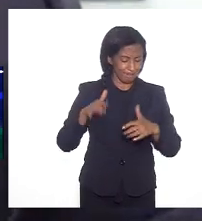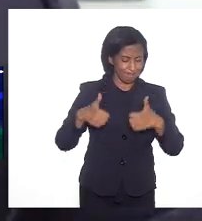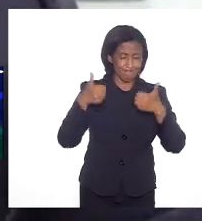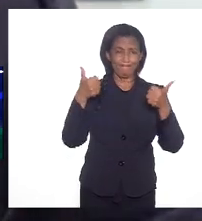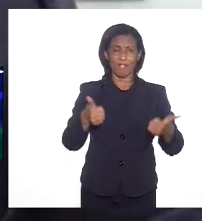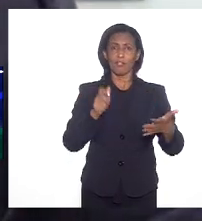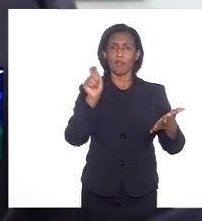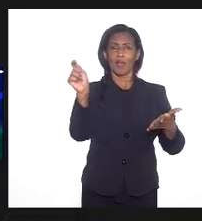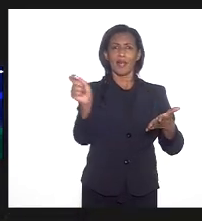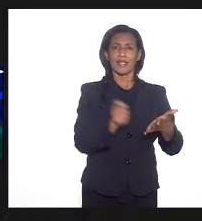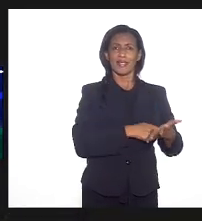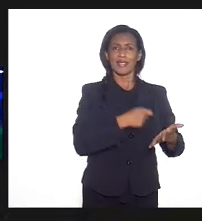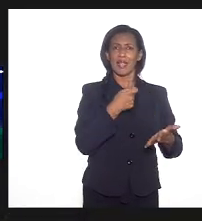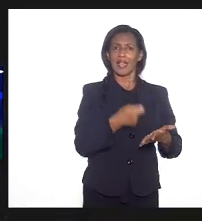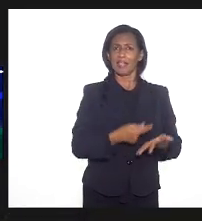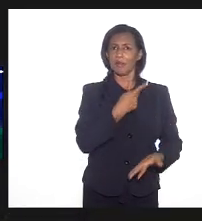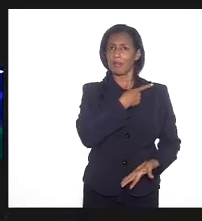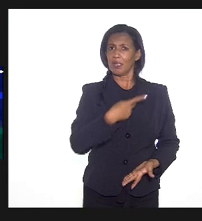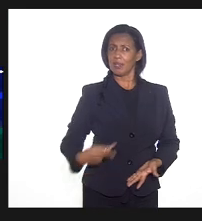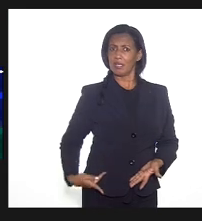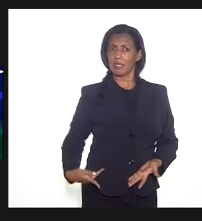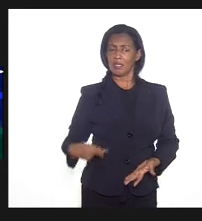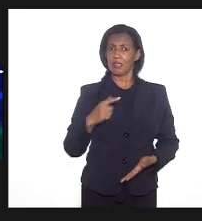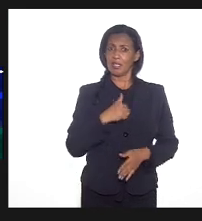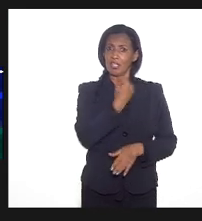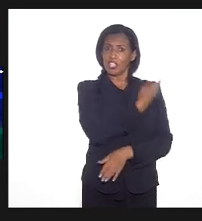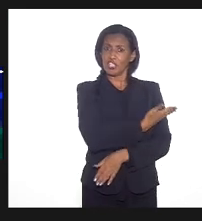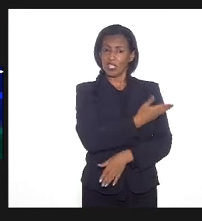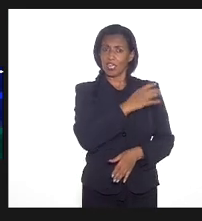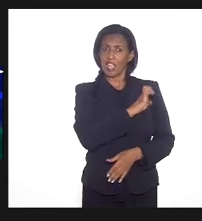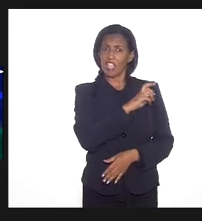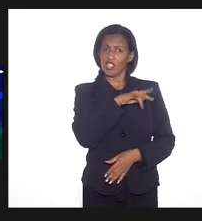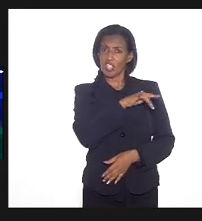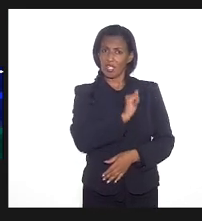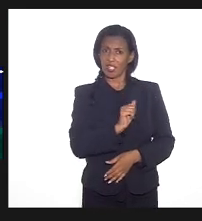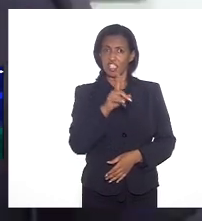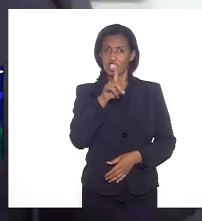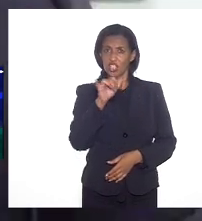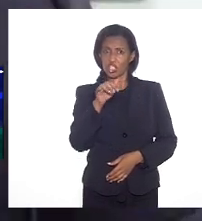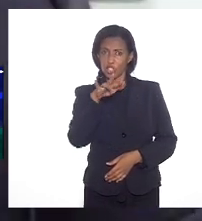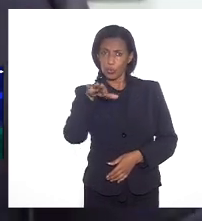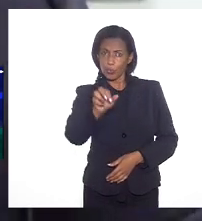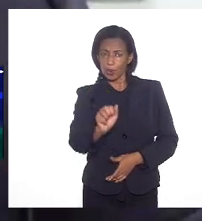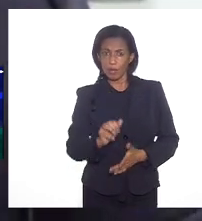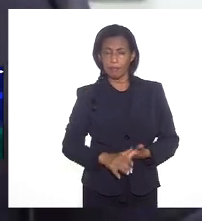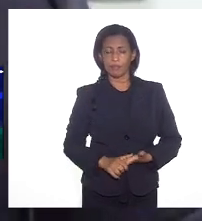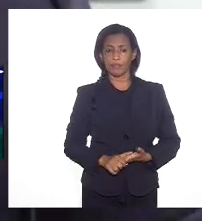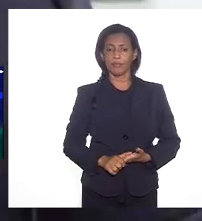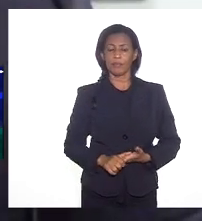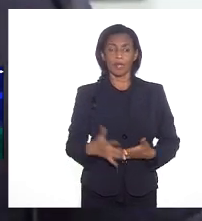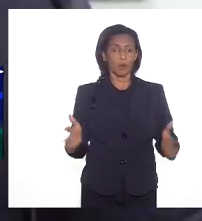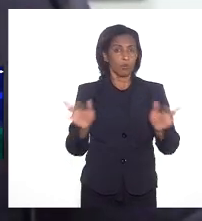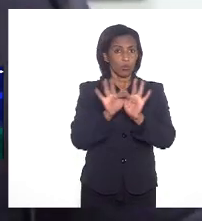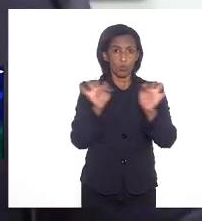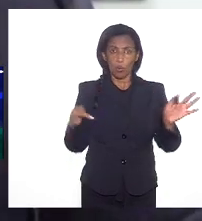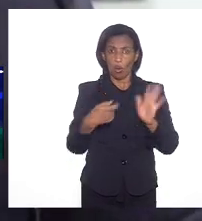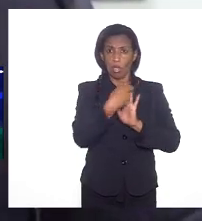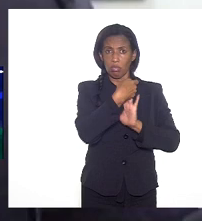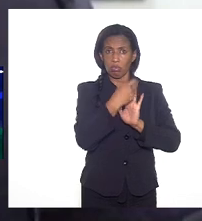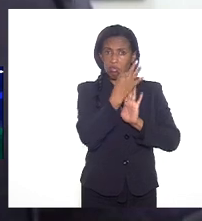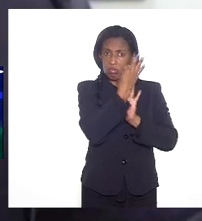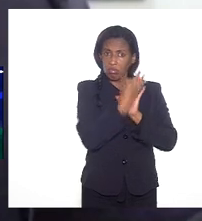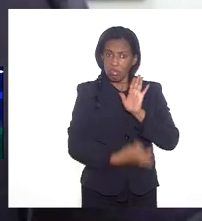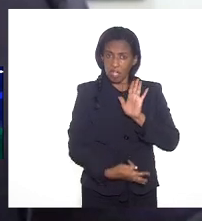sancionado pela presidente da esquerda. e é muito simples, o próprio texto da lei